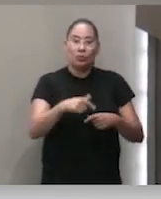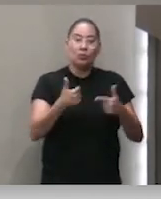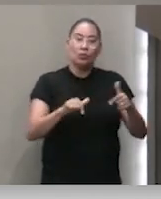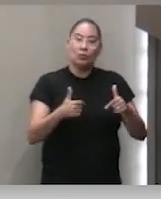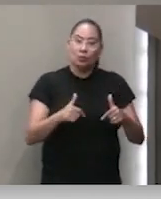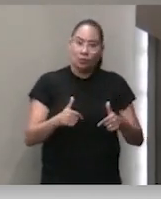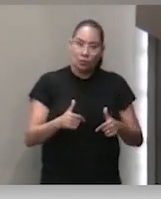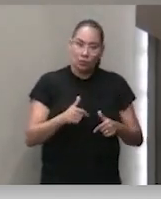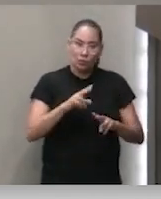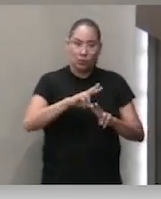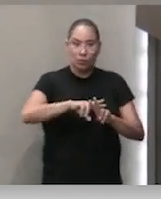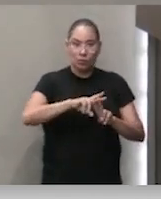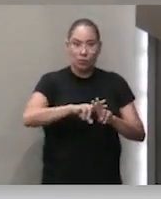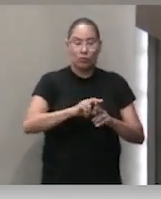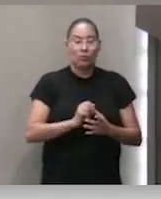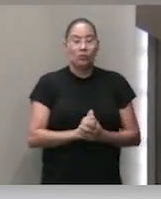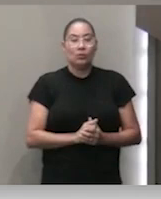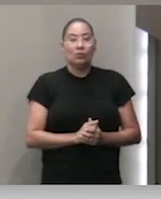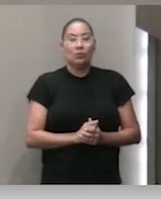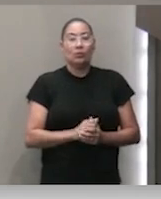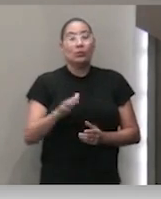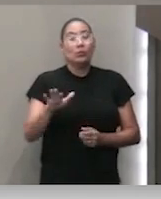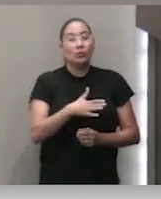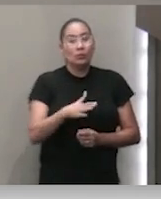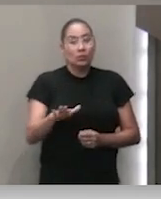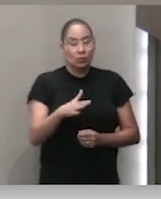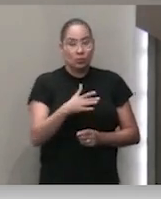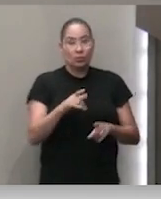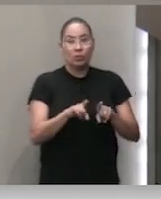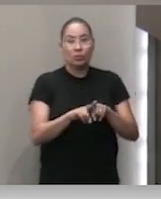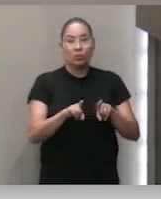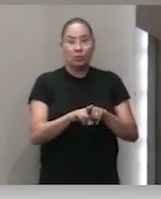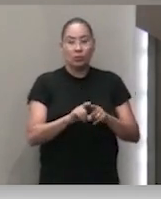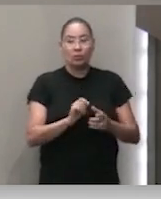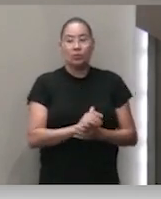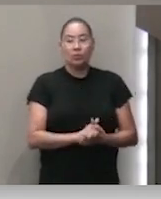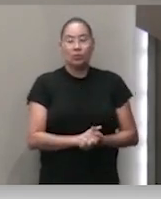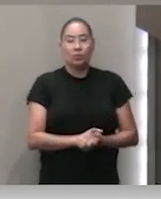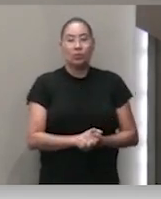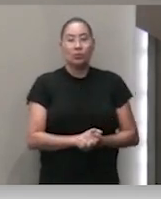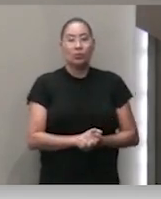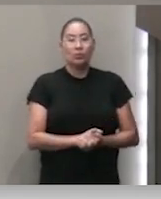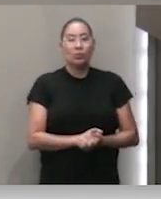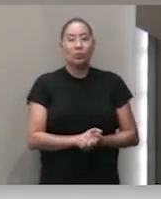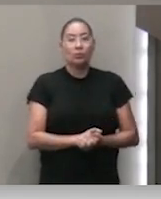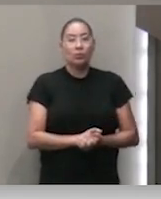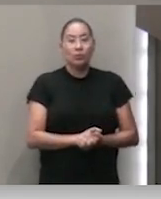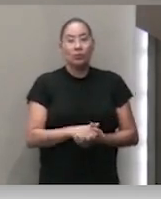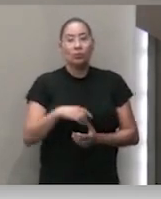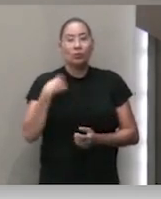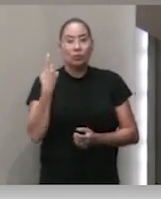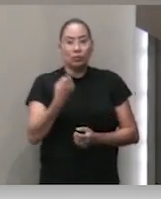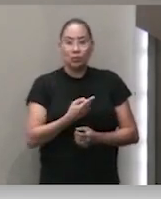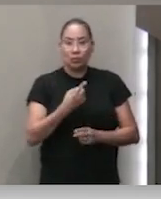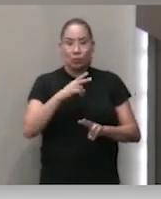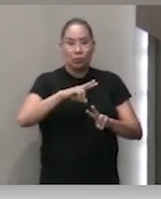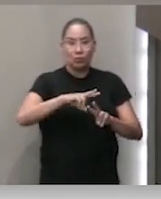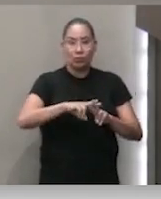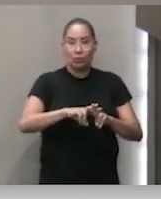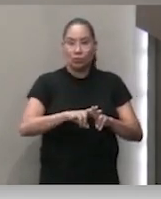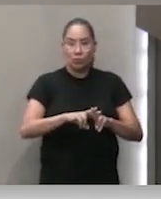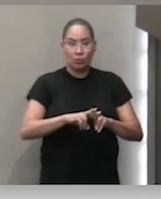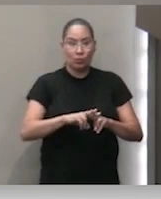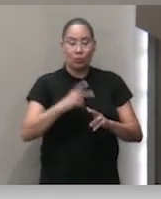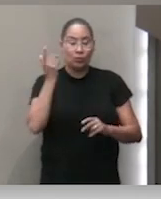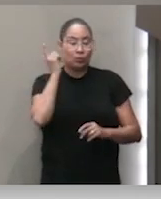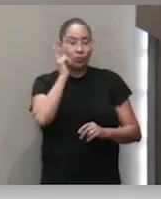sistema prisional, e assim muitas vezes, vereador Diego Milani, possam levar para a cadeia. O nosso presídio está interditado até hoje, não